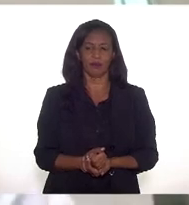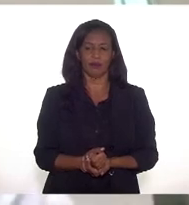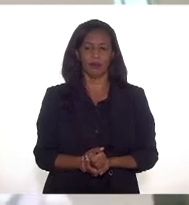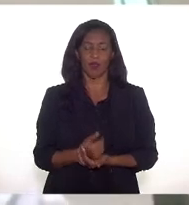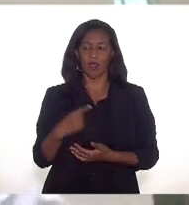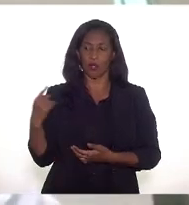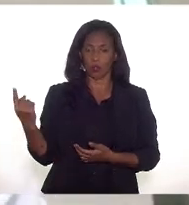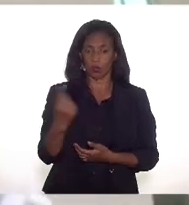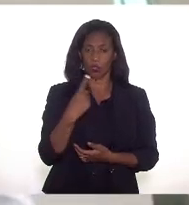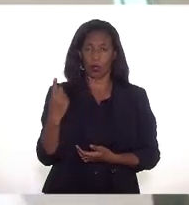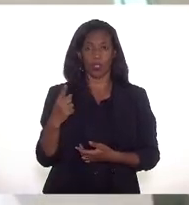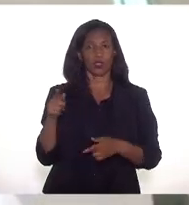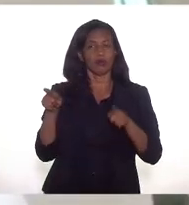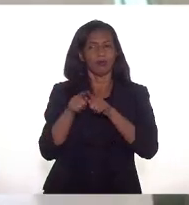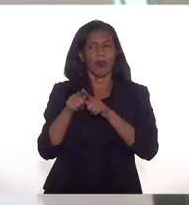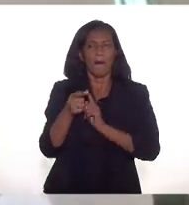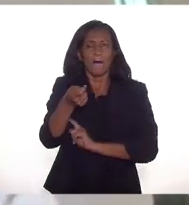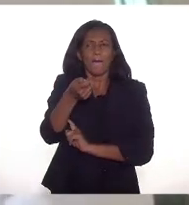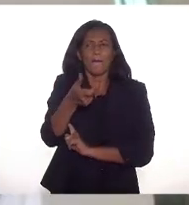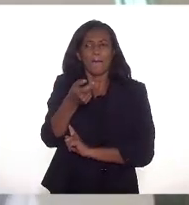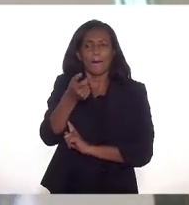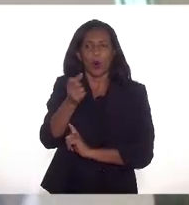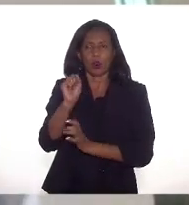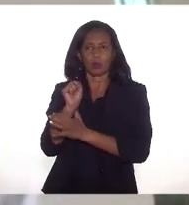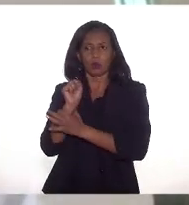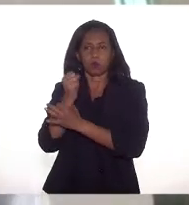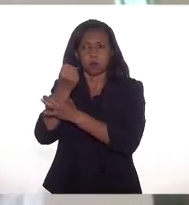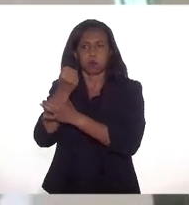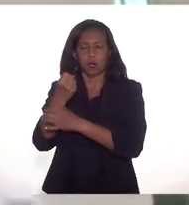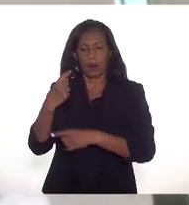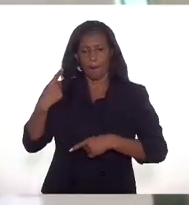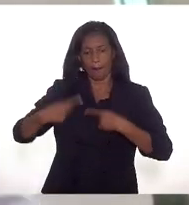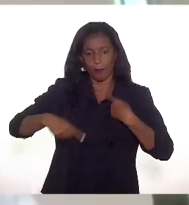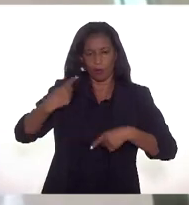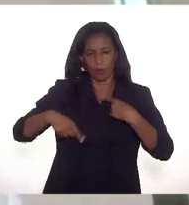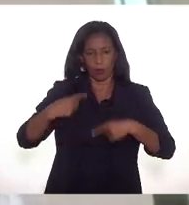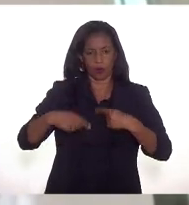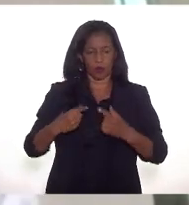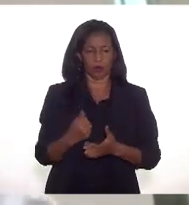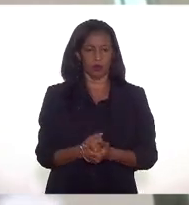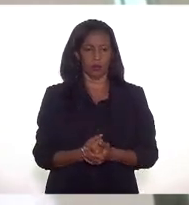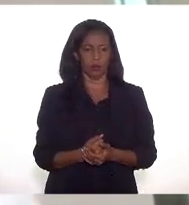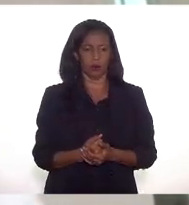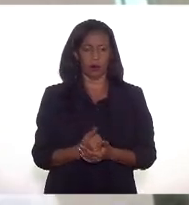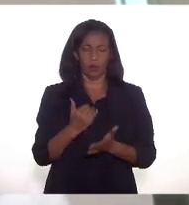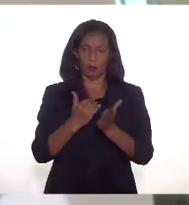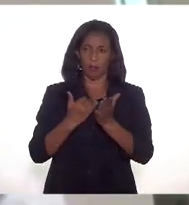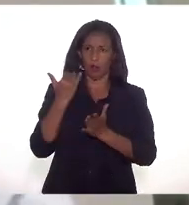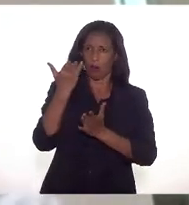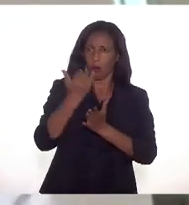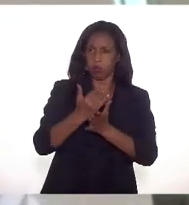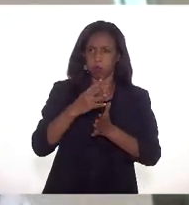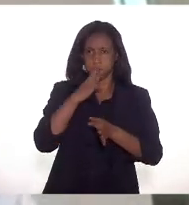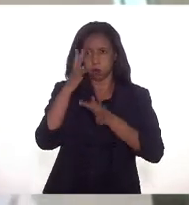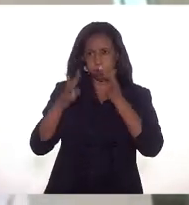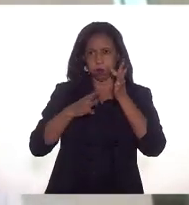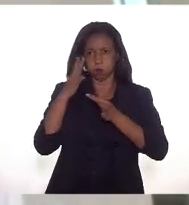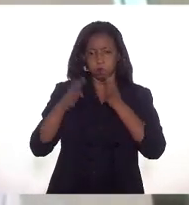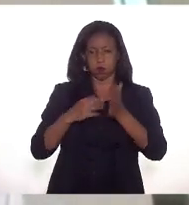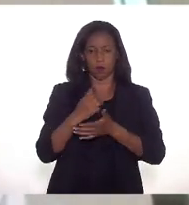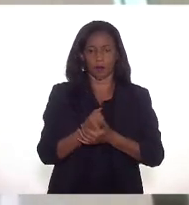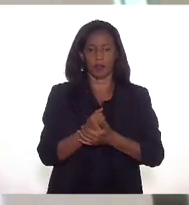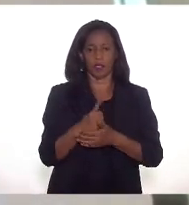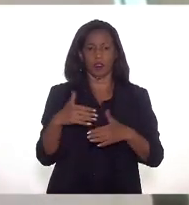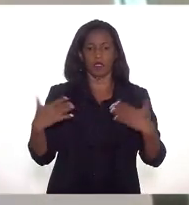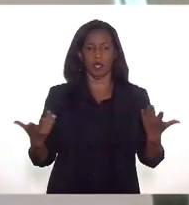gente também tem pouca segurança jurídica por conta dos regimes e por conta desse excesso de judicialização, e aí digo